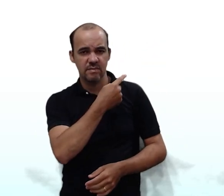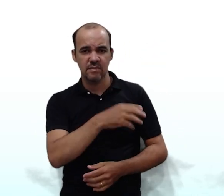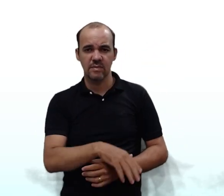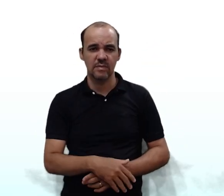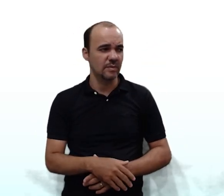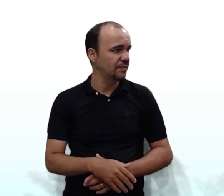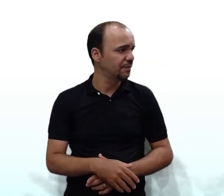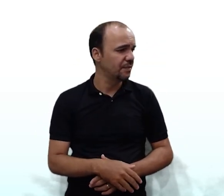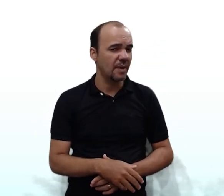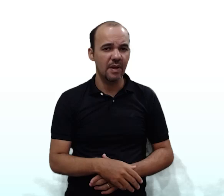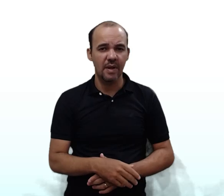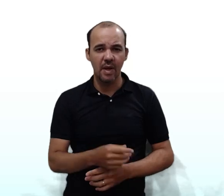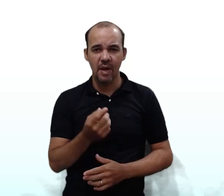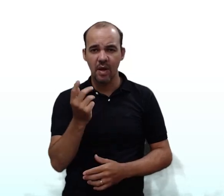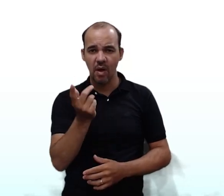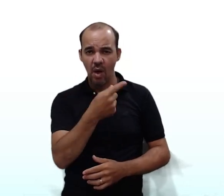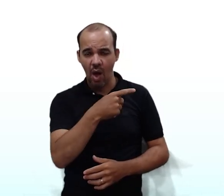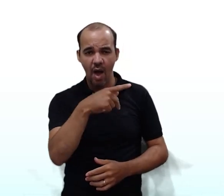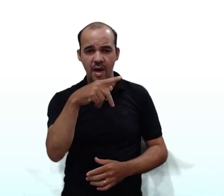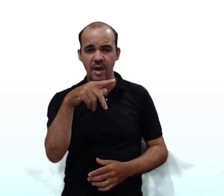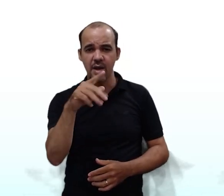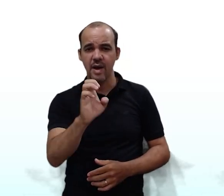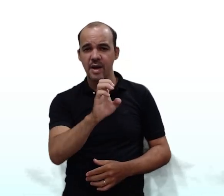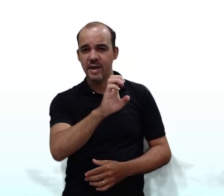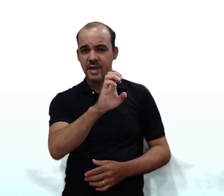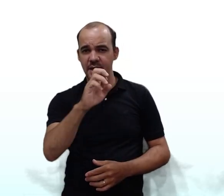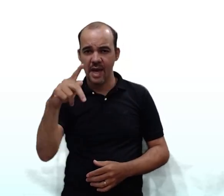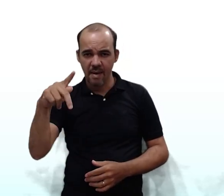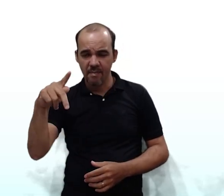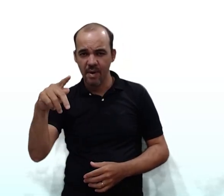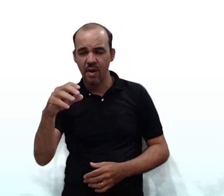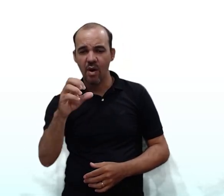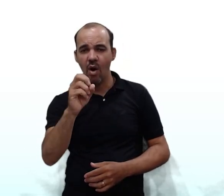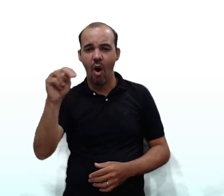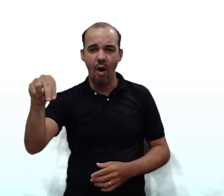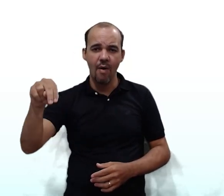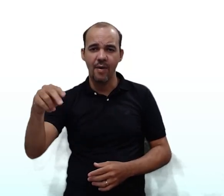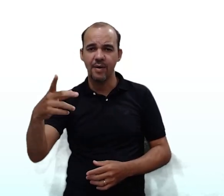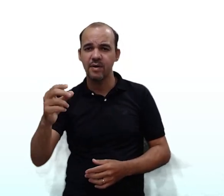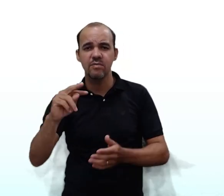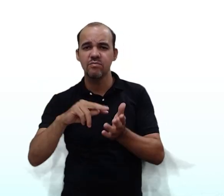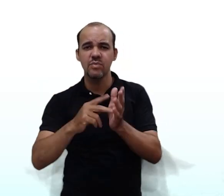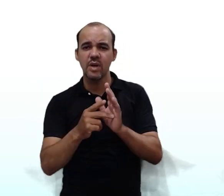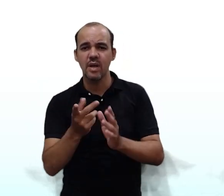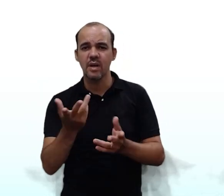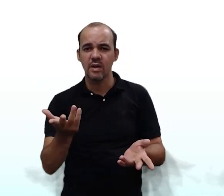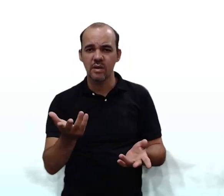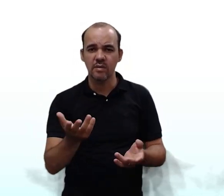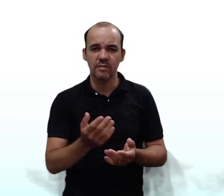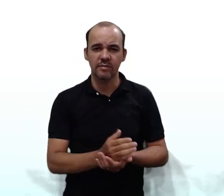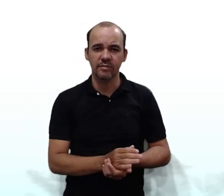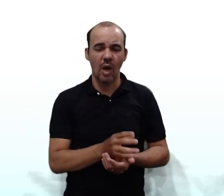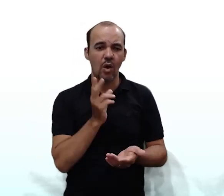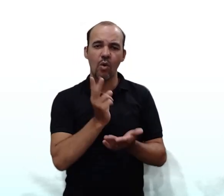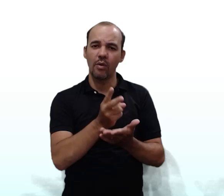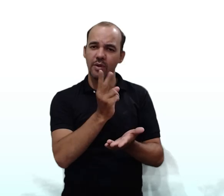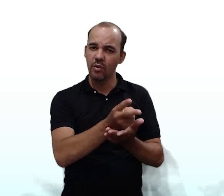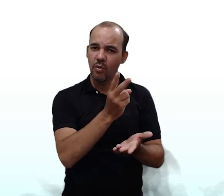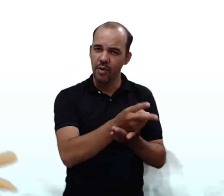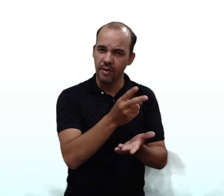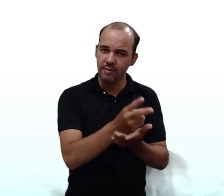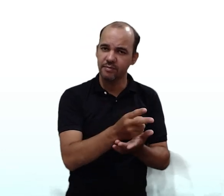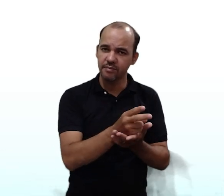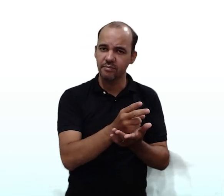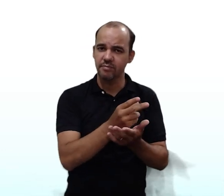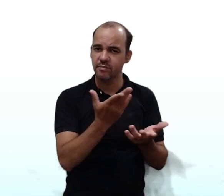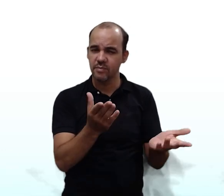on. Observa que ele vai ter duas traduções possíveis ali. O keep on, ele pode passar a ideia de to continue, que seria continuar com